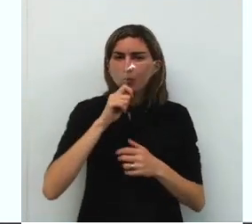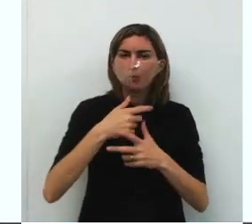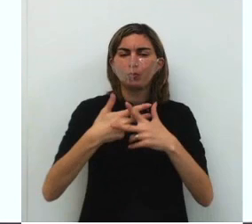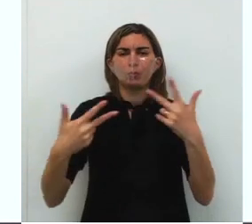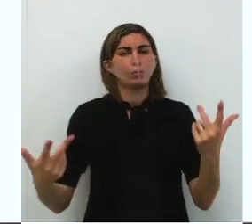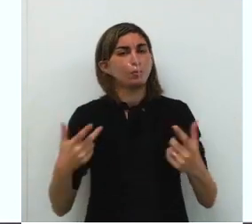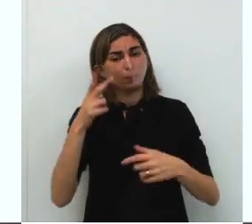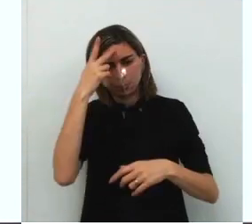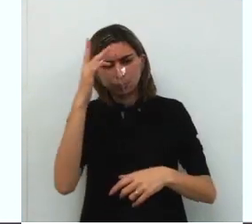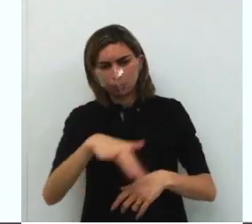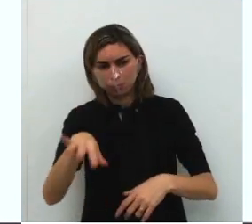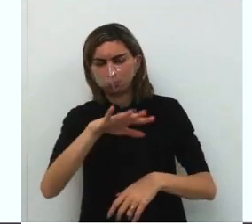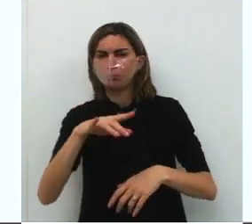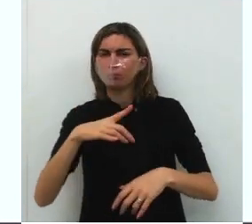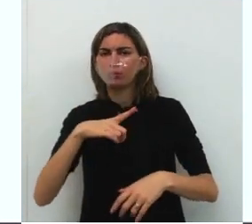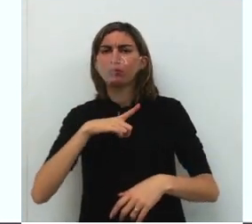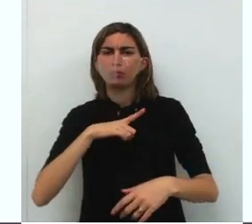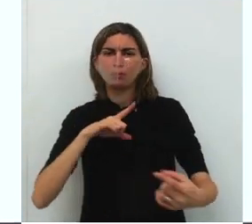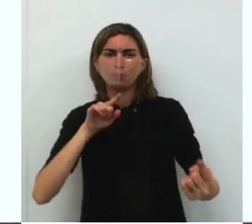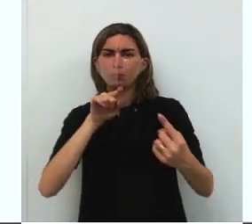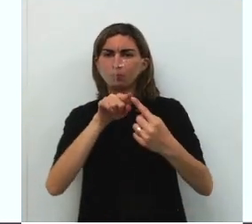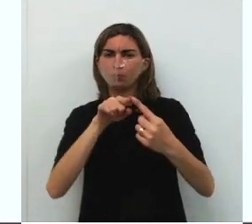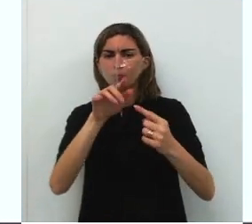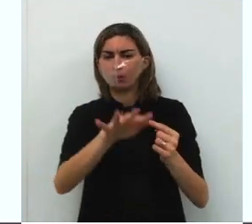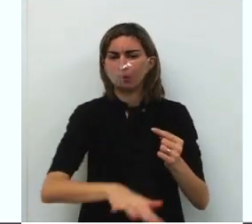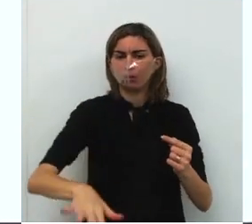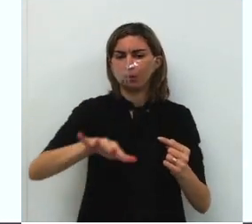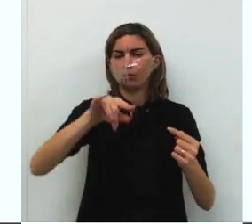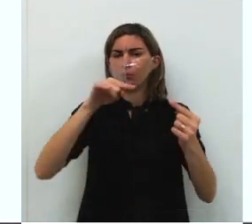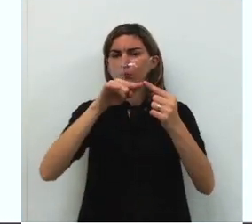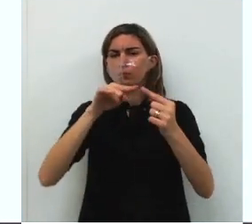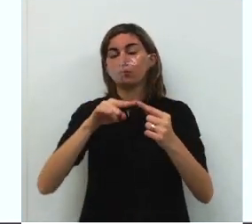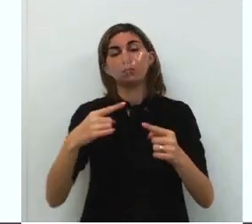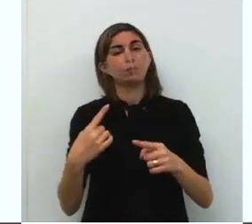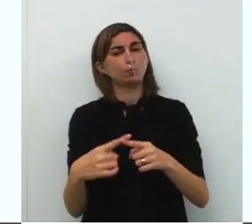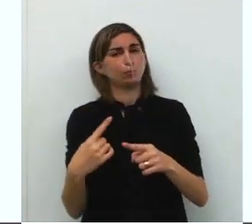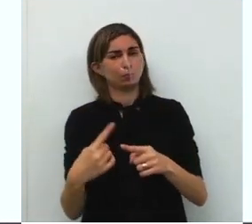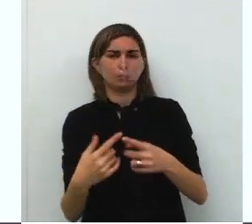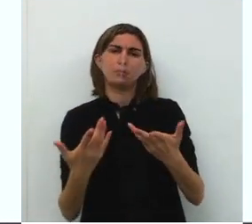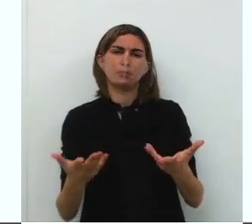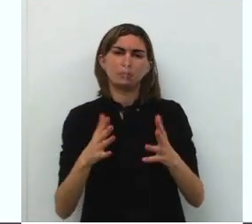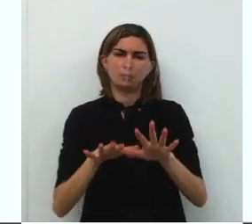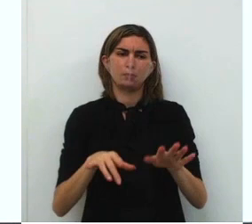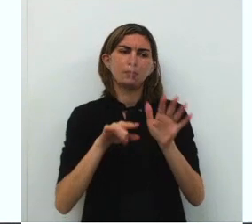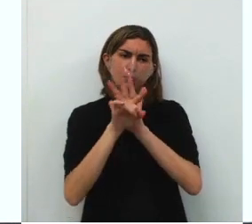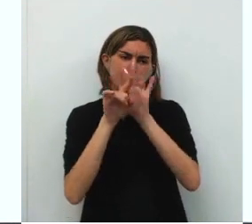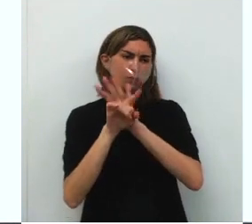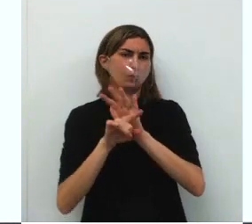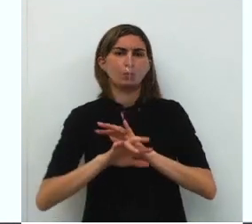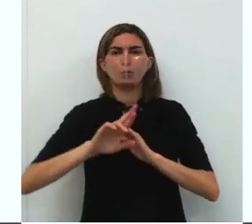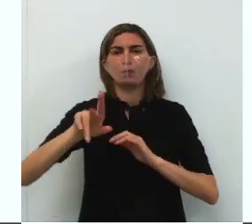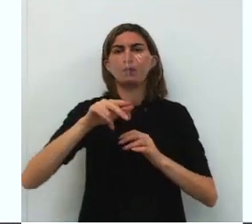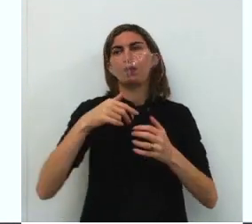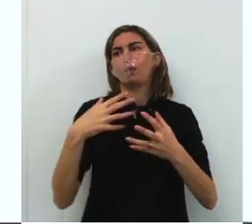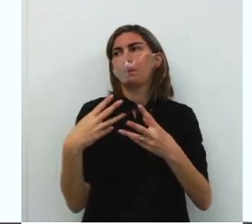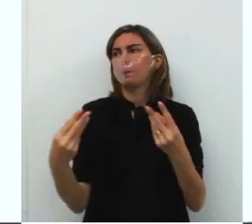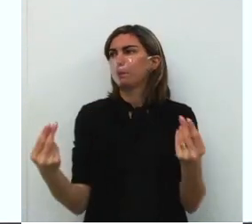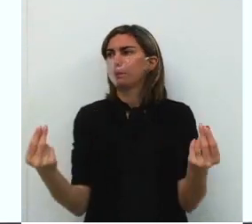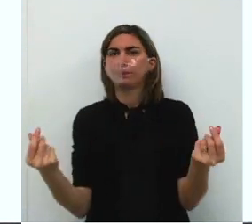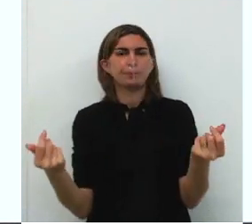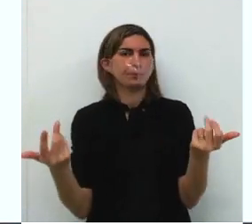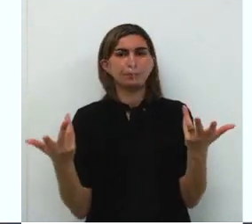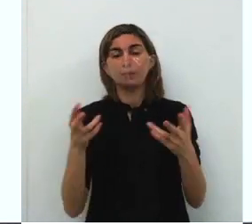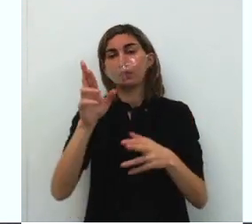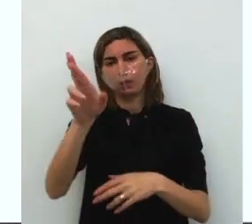Então, tem que ser alguém que esteja ligado àquela área. Por quê? Assim as minhas perguntas não vão cair no